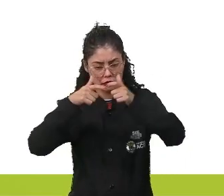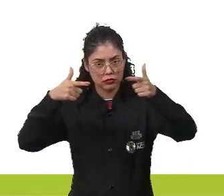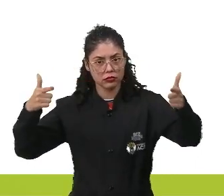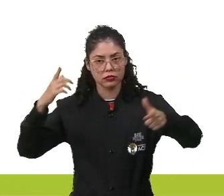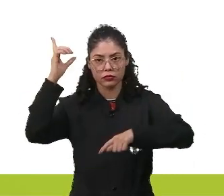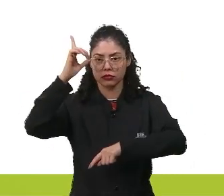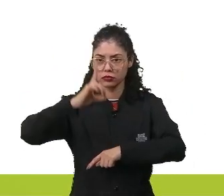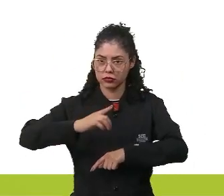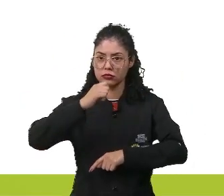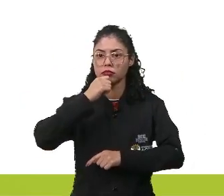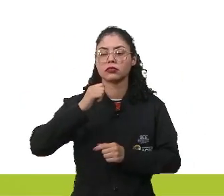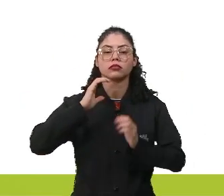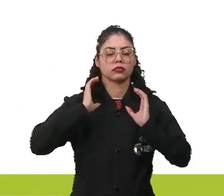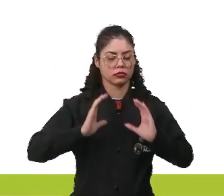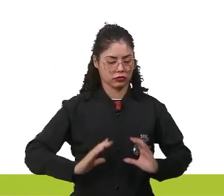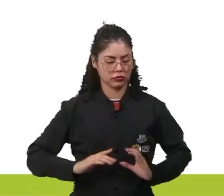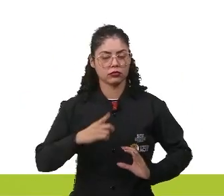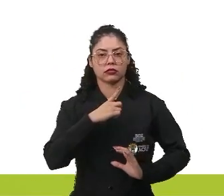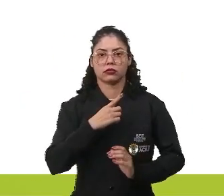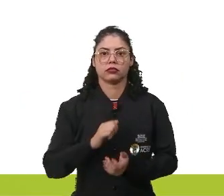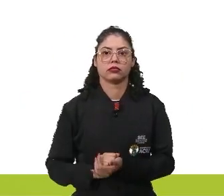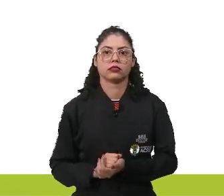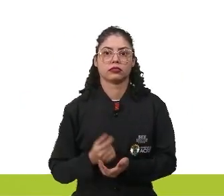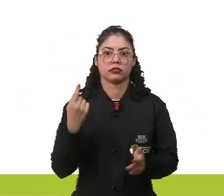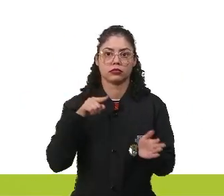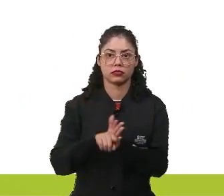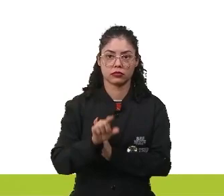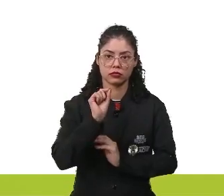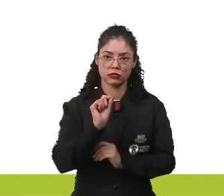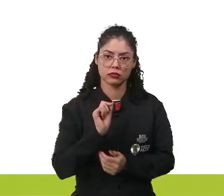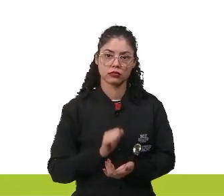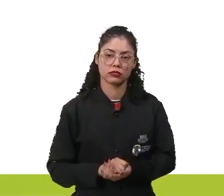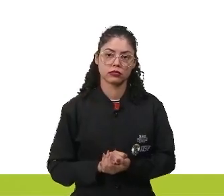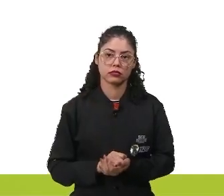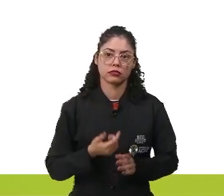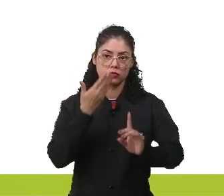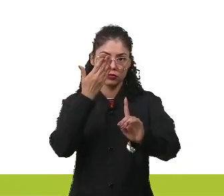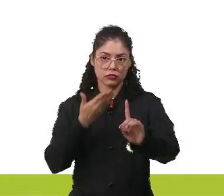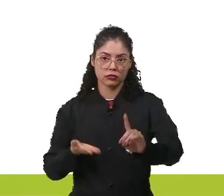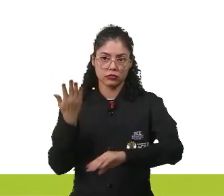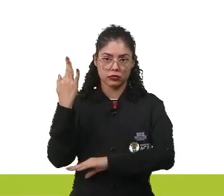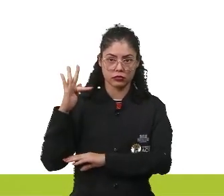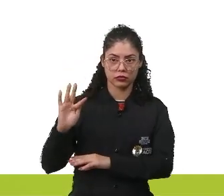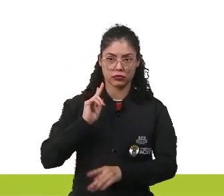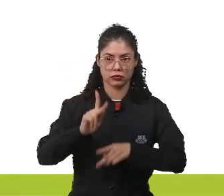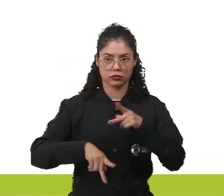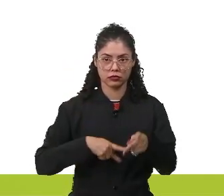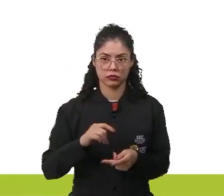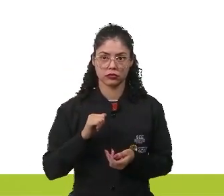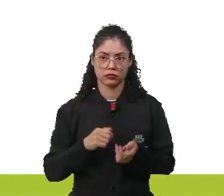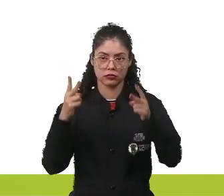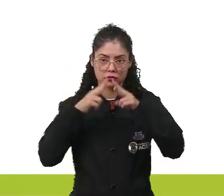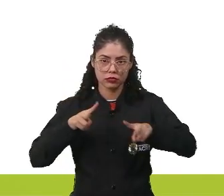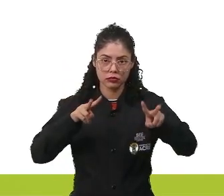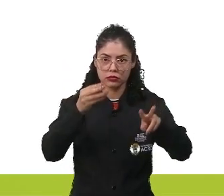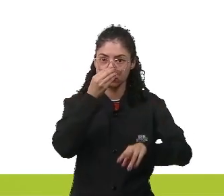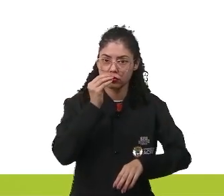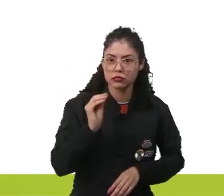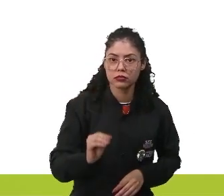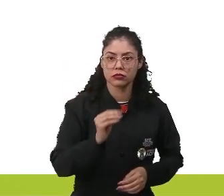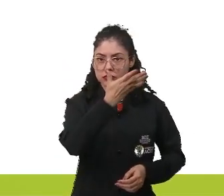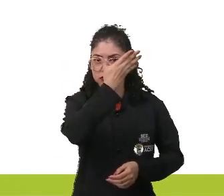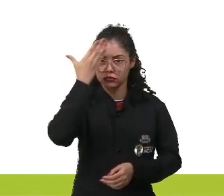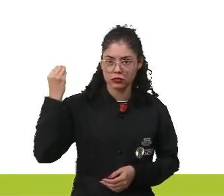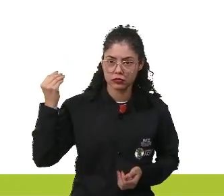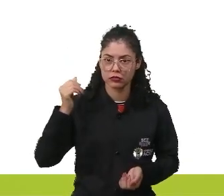dos direitos que os cidadãos deveriam ter. Aí a questão diz o seguinte, os representantes do povo francês, tendo em vista que a ignorância, o